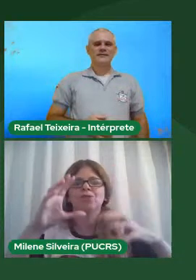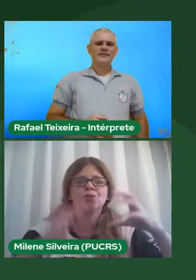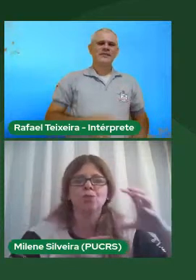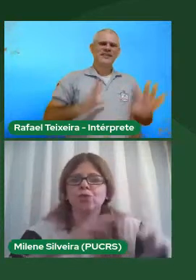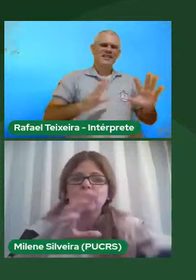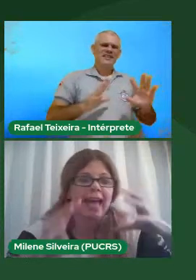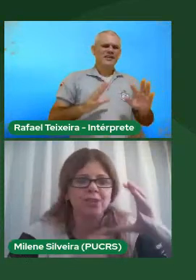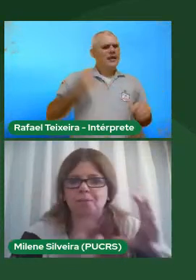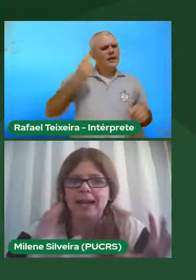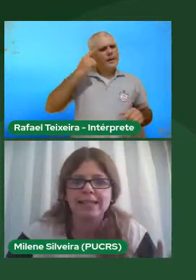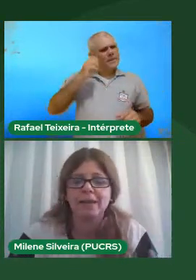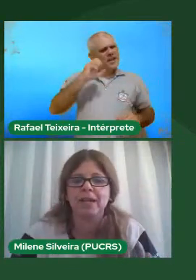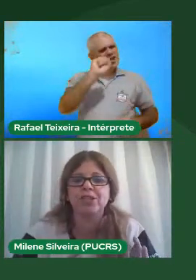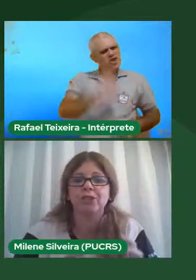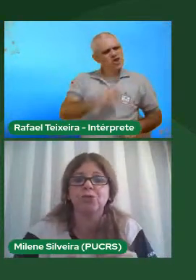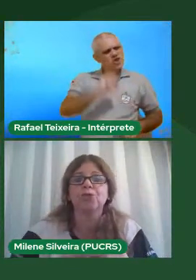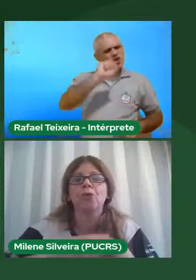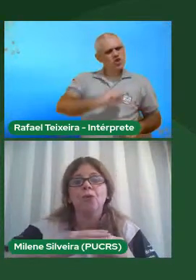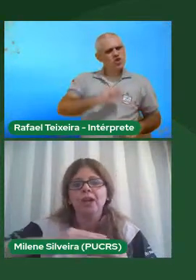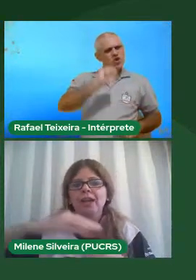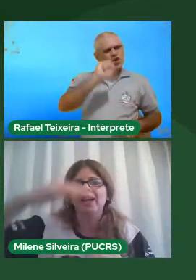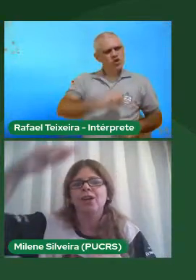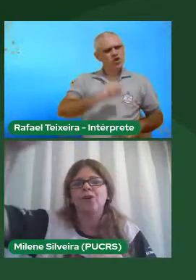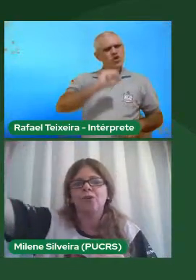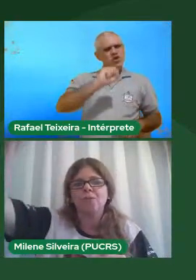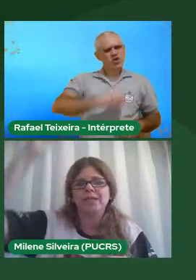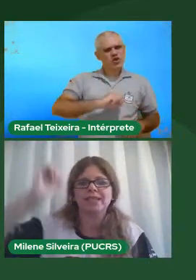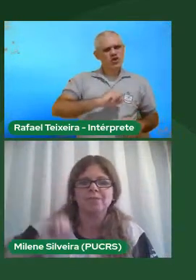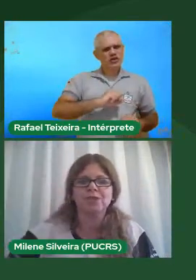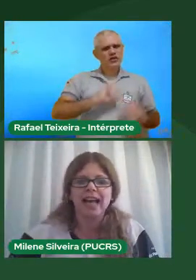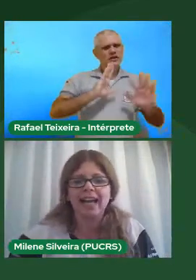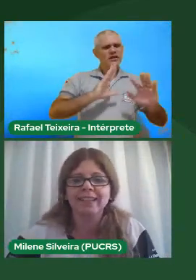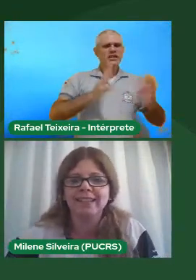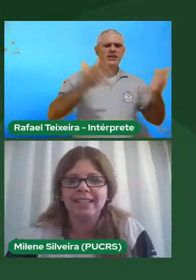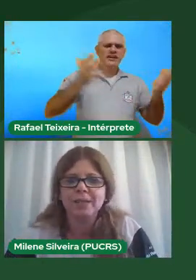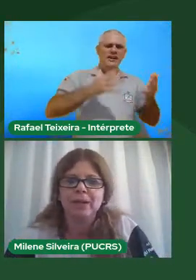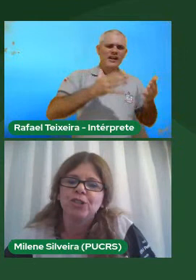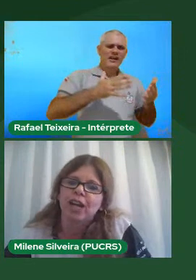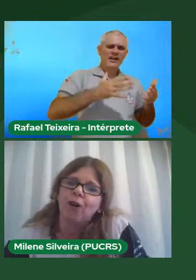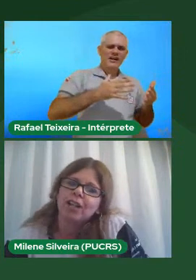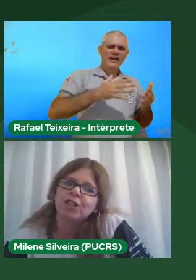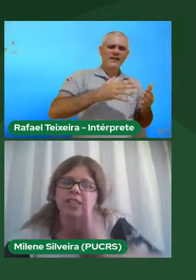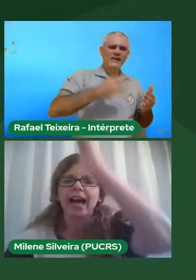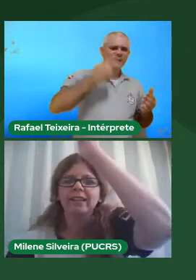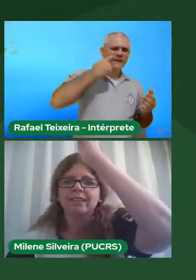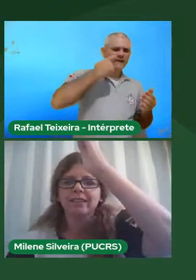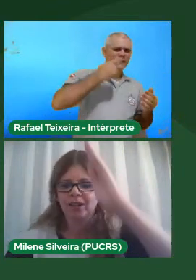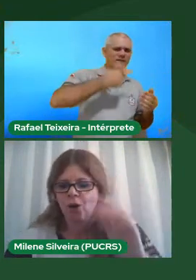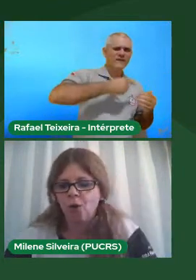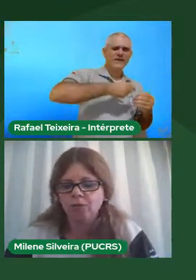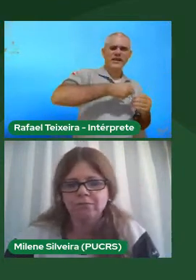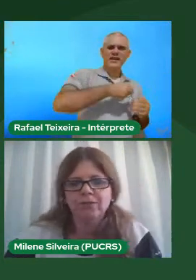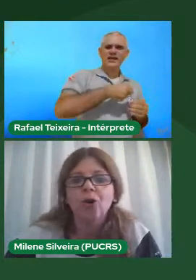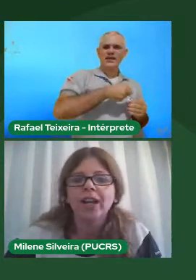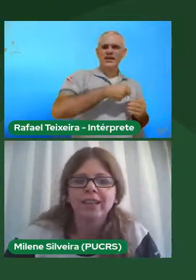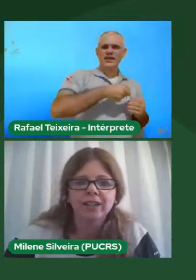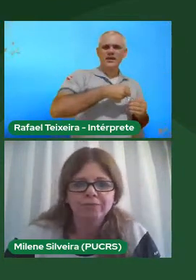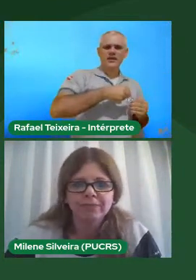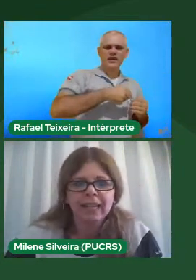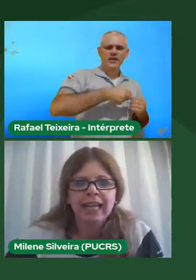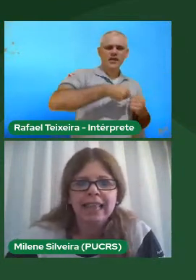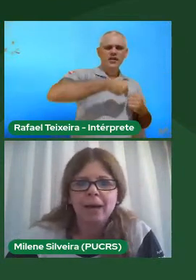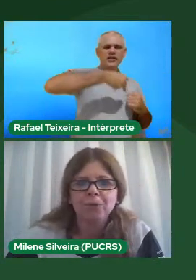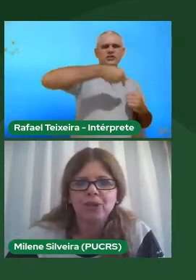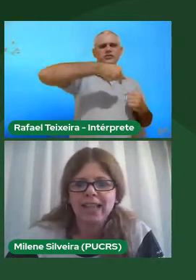né? Sul, sudeste, basicamente ali no sul, começamos a expandir. Agora a gente dá um